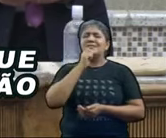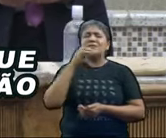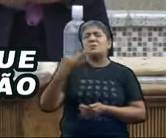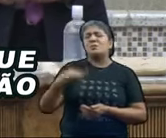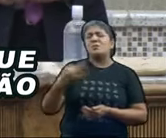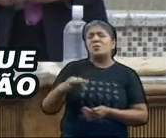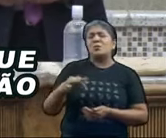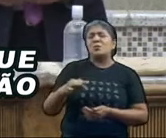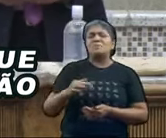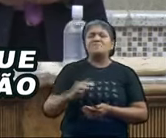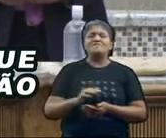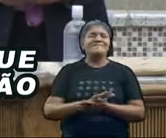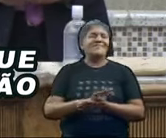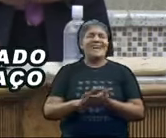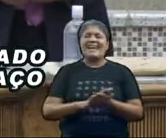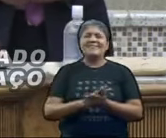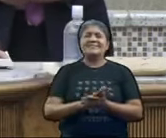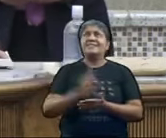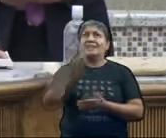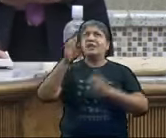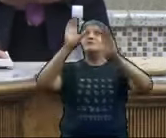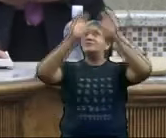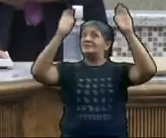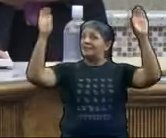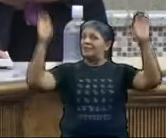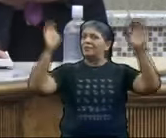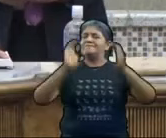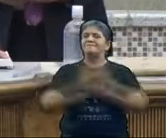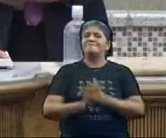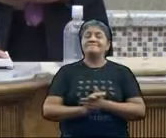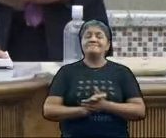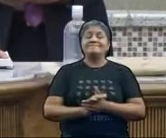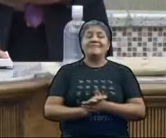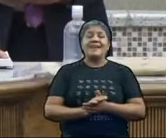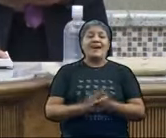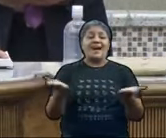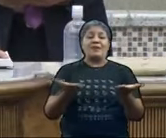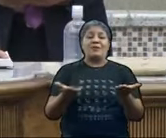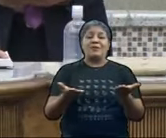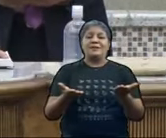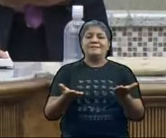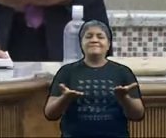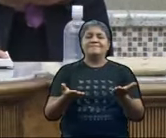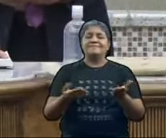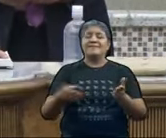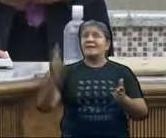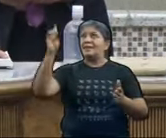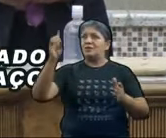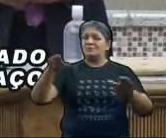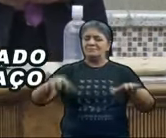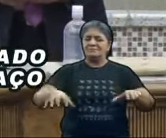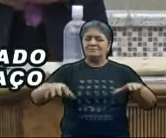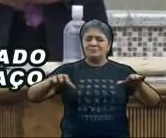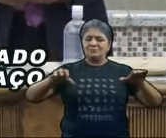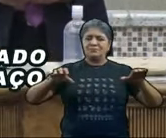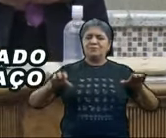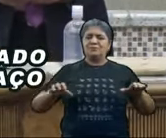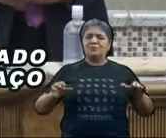passadas. E o que estava sentado sobre o trono diz: eis que faço novas todas as coisas. E